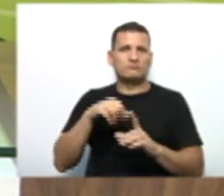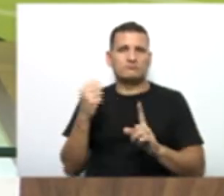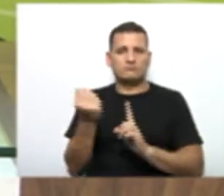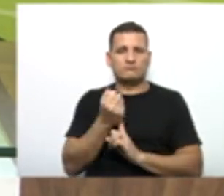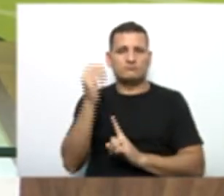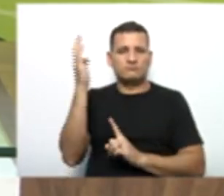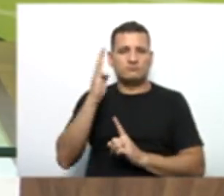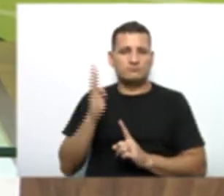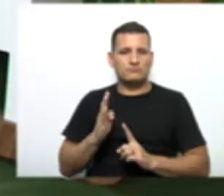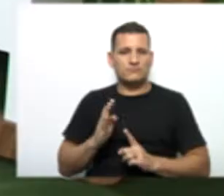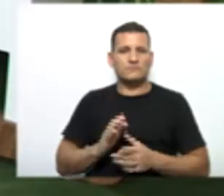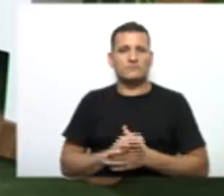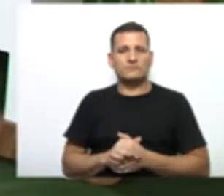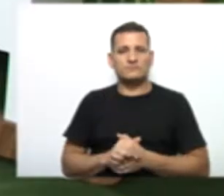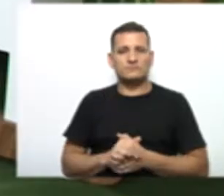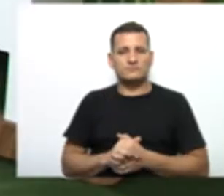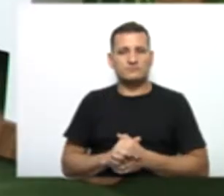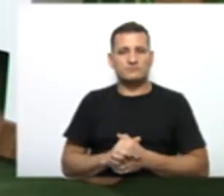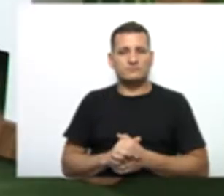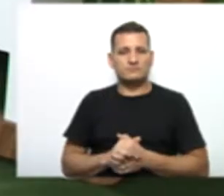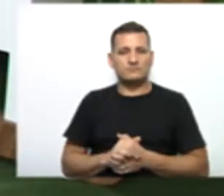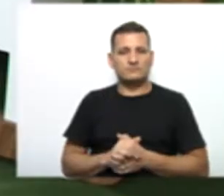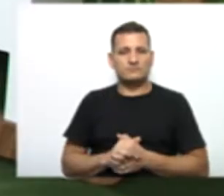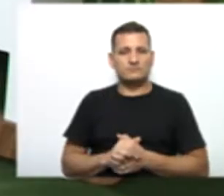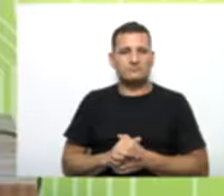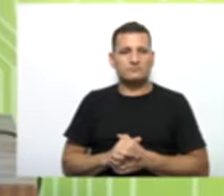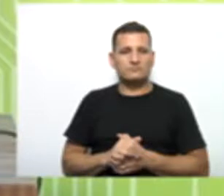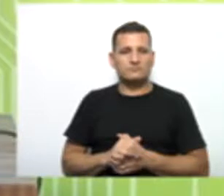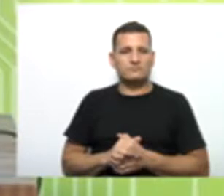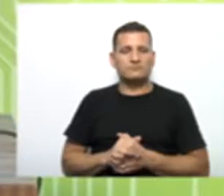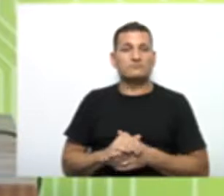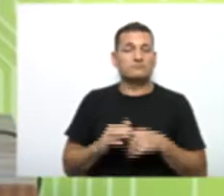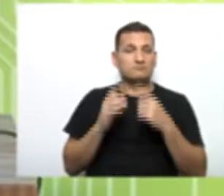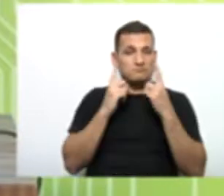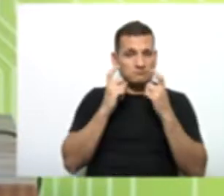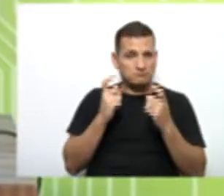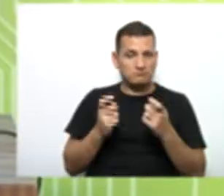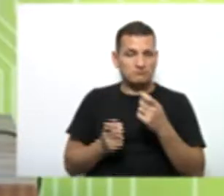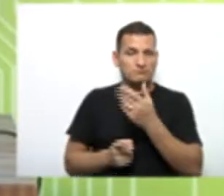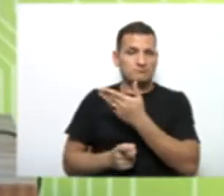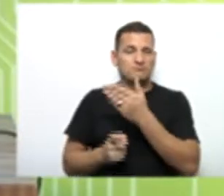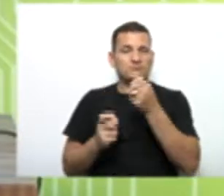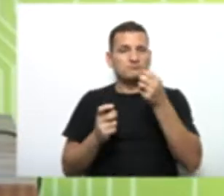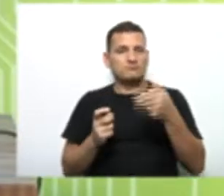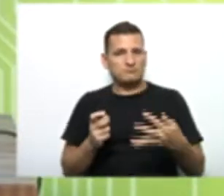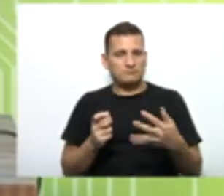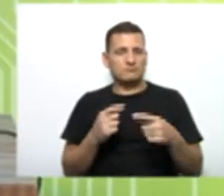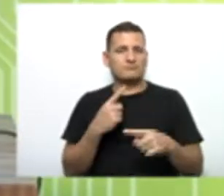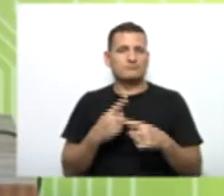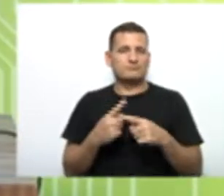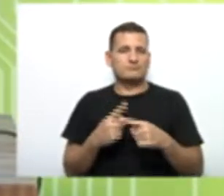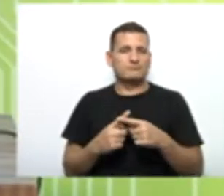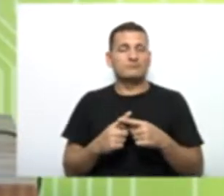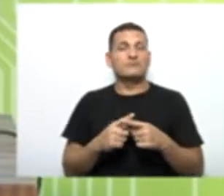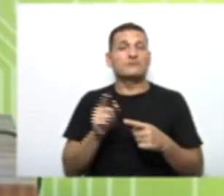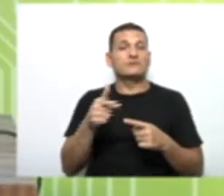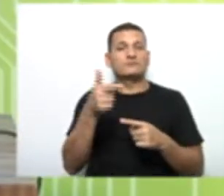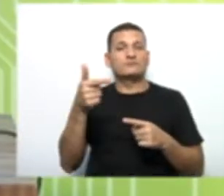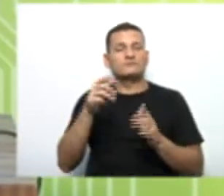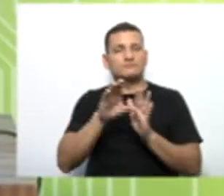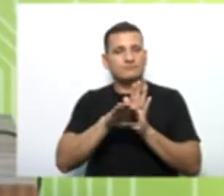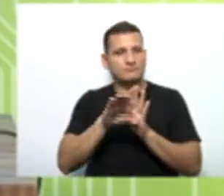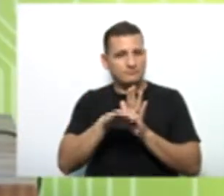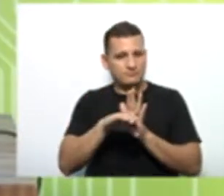brasileira. Obrigado, professor Cássio. E muito interessante o senhor tocar nesse assunto, porque aí a gente entra também no segundo conceito que